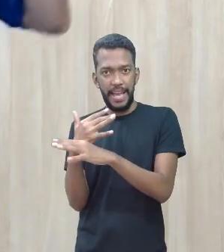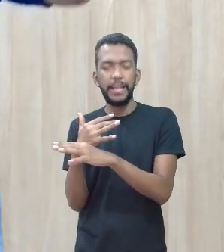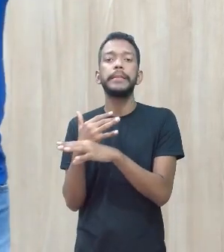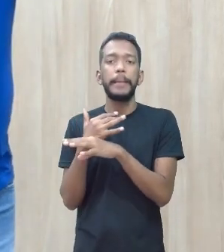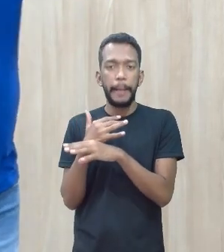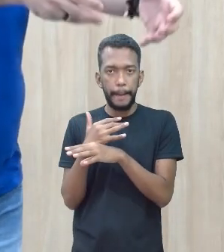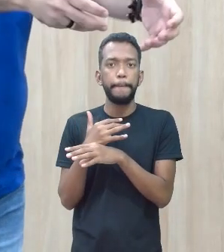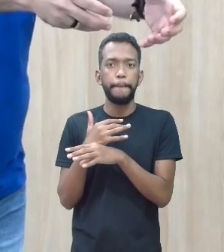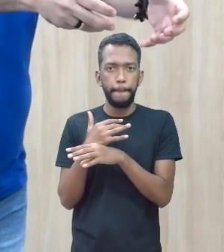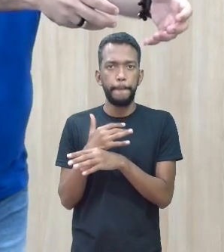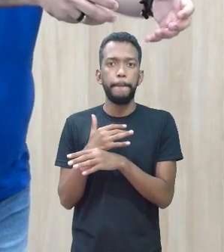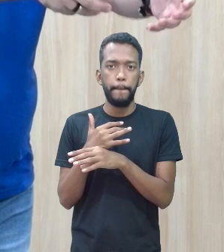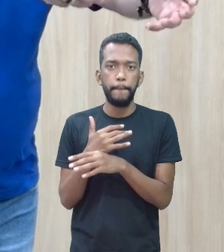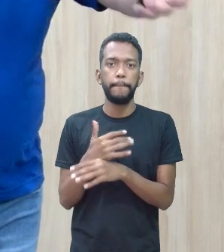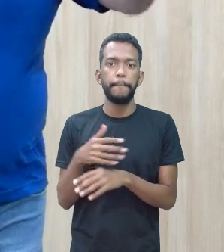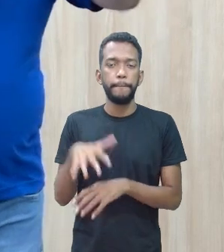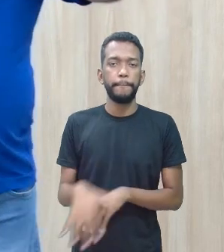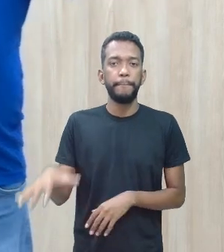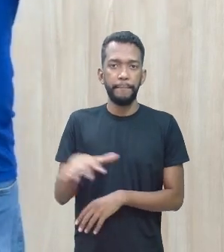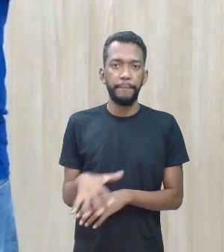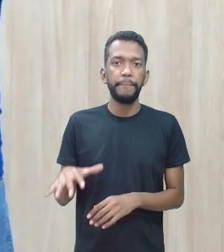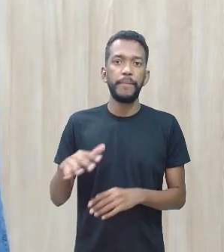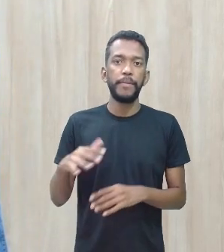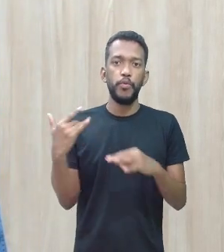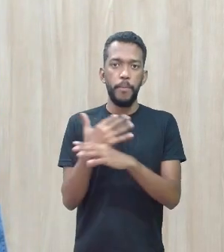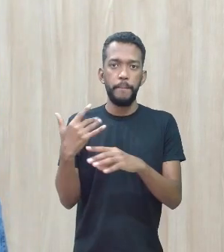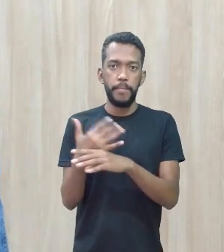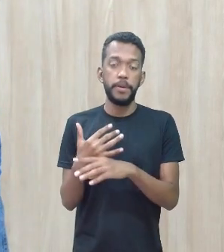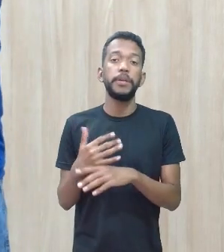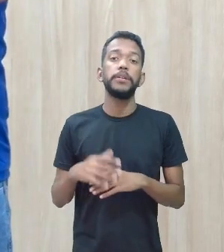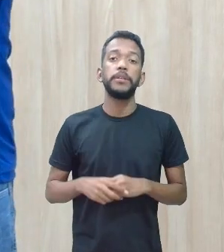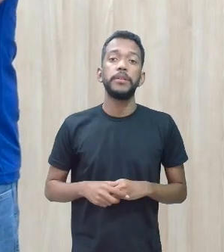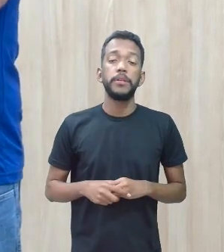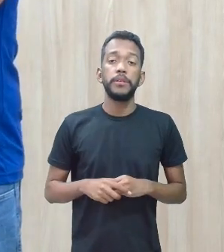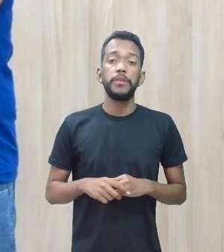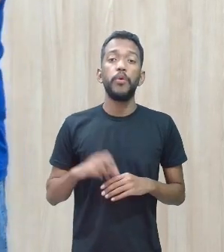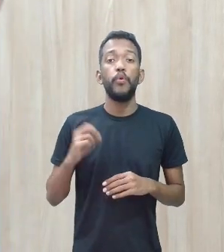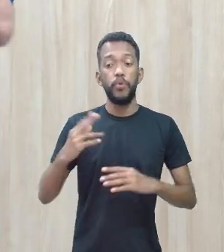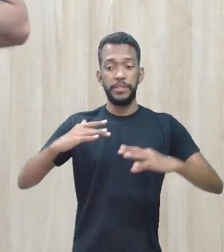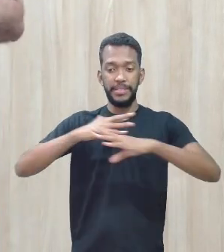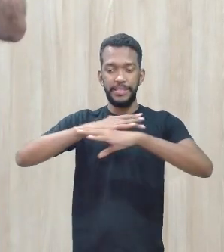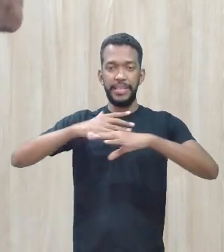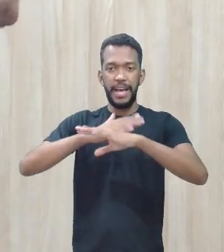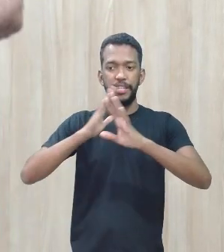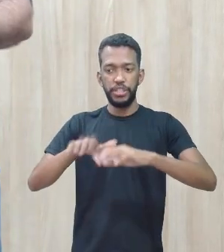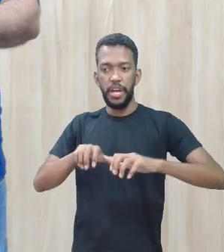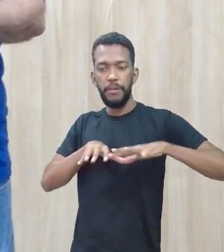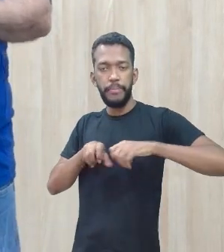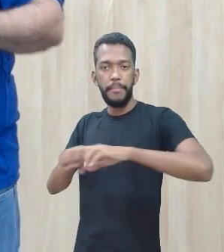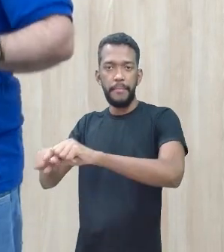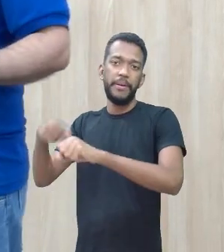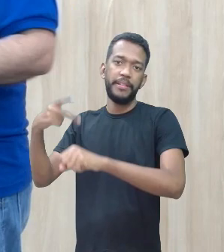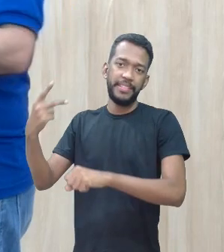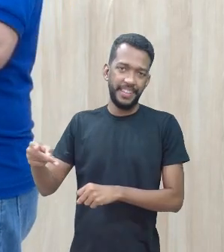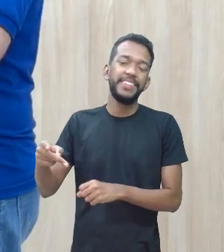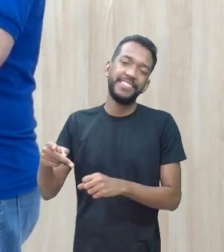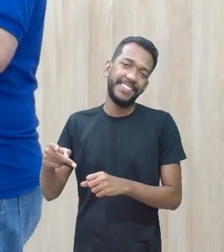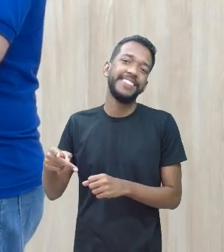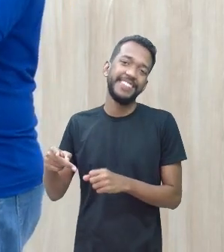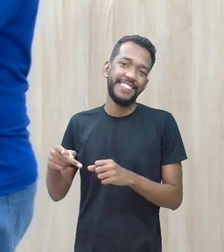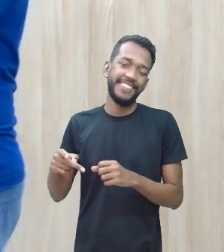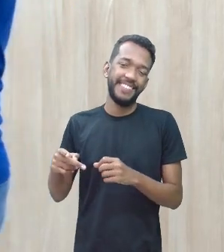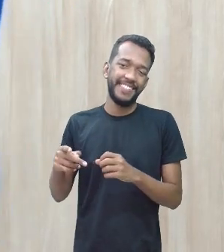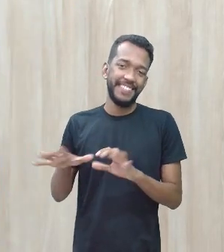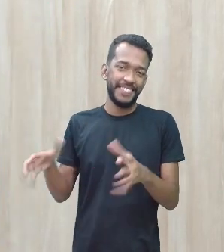né, que foram urbanizados, ou a cidade, né, estaria invadindo o território indígena.